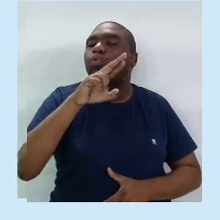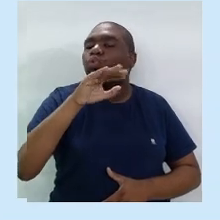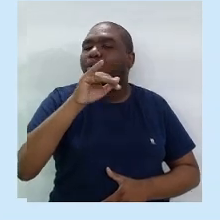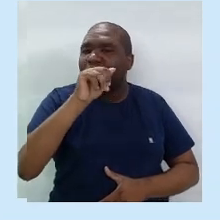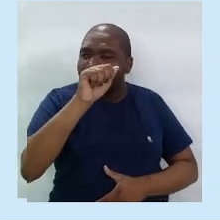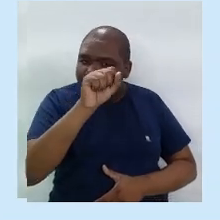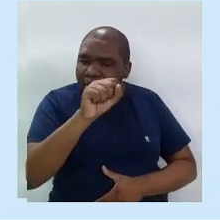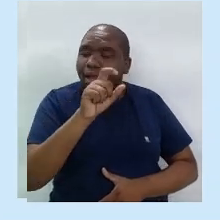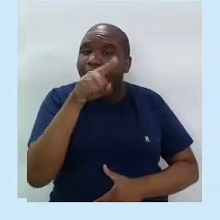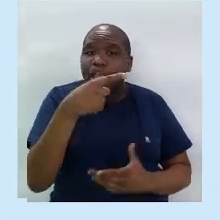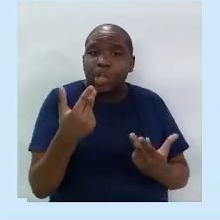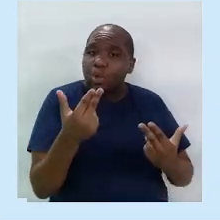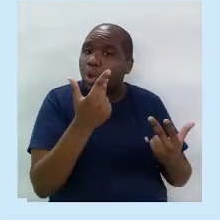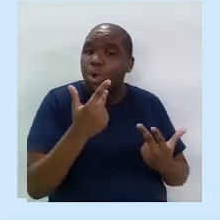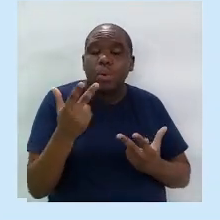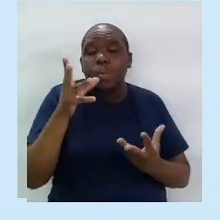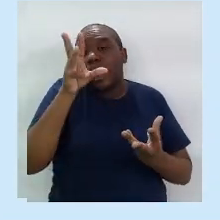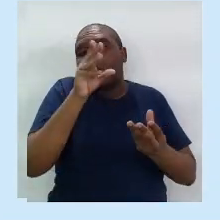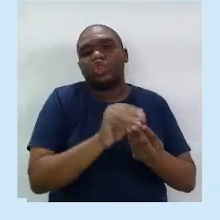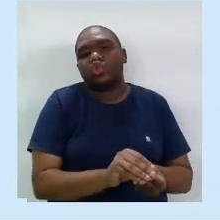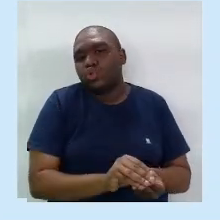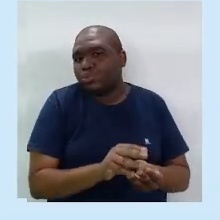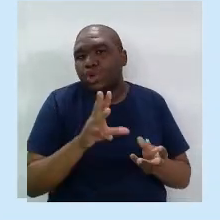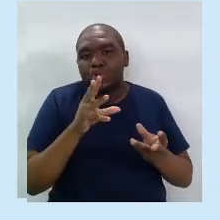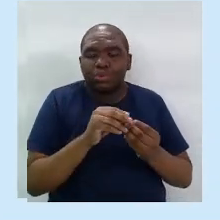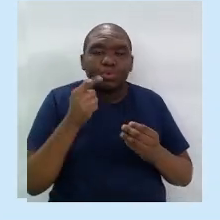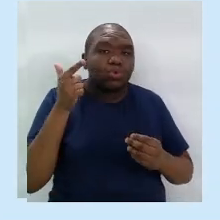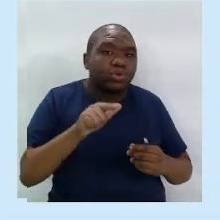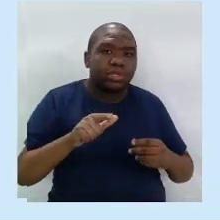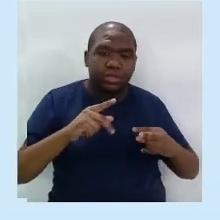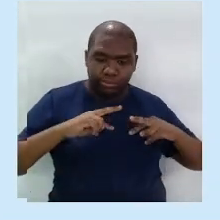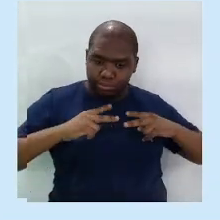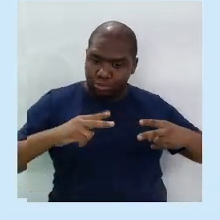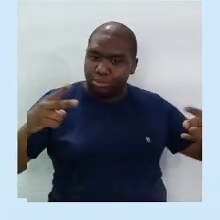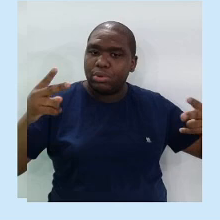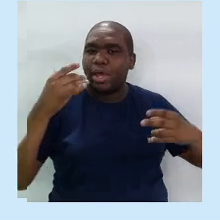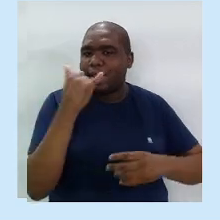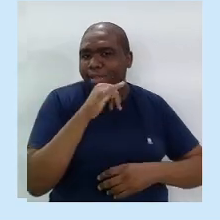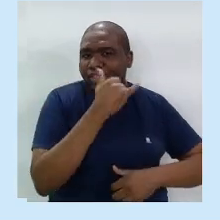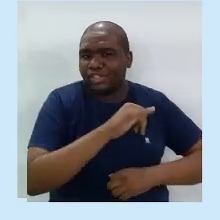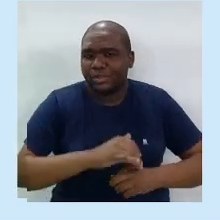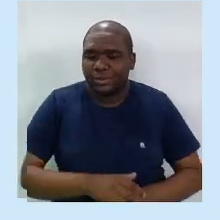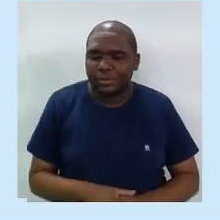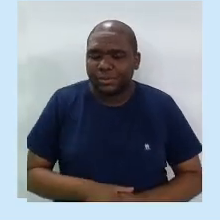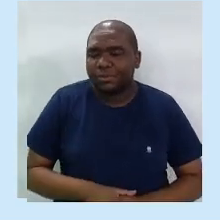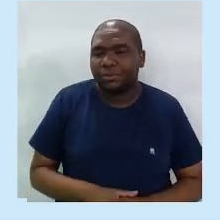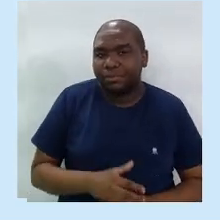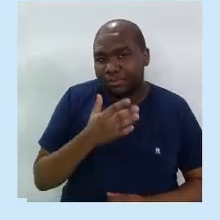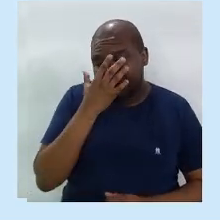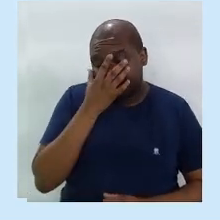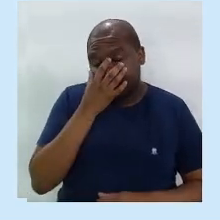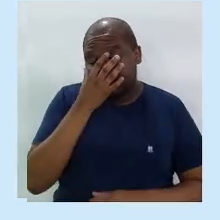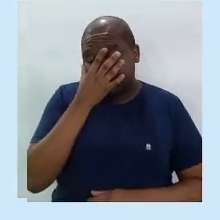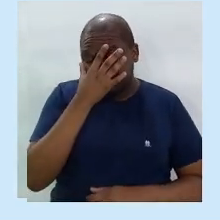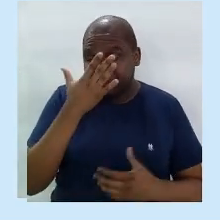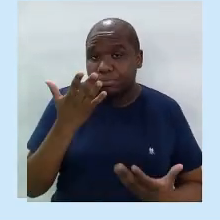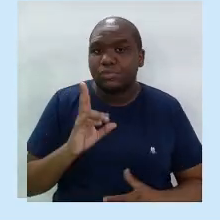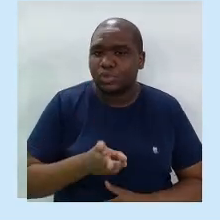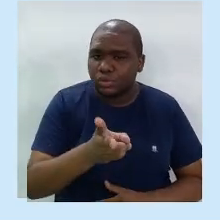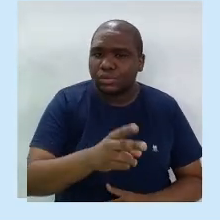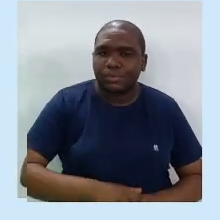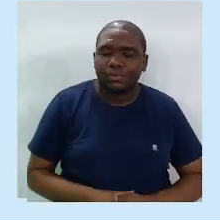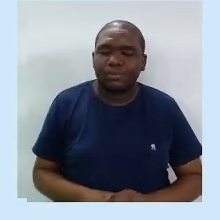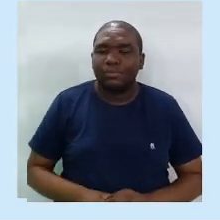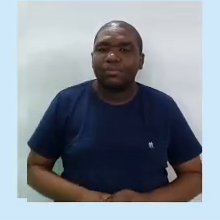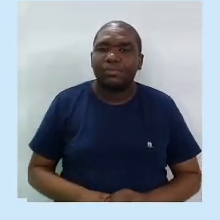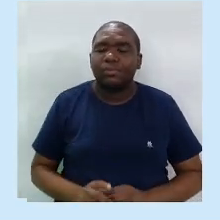Síntese está ligado aí à questão da reprodução de energia. Bom, continuando. Quando a